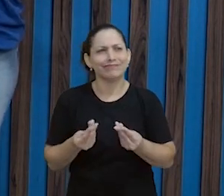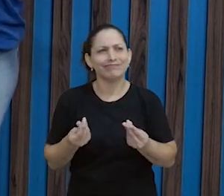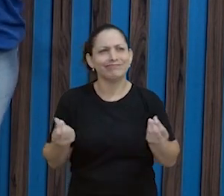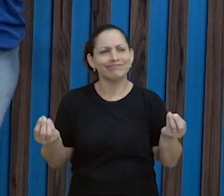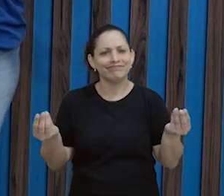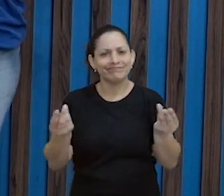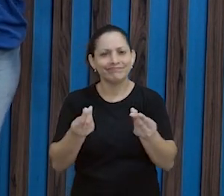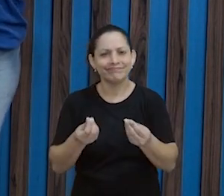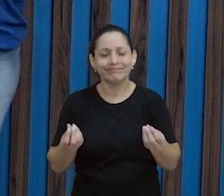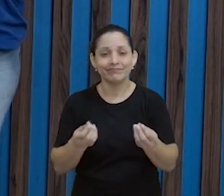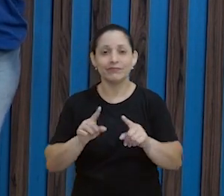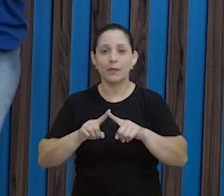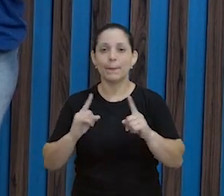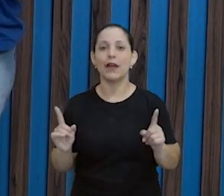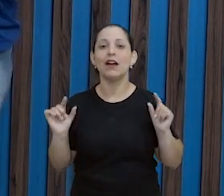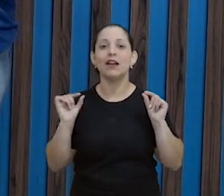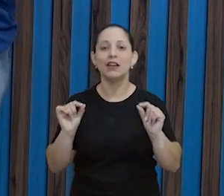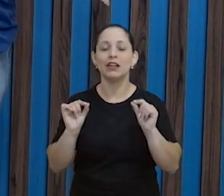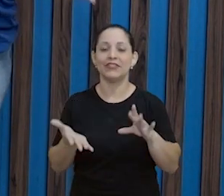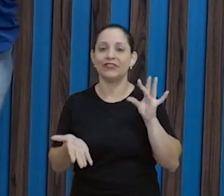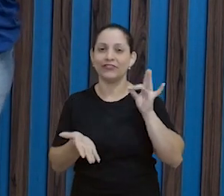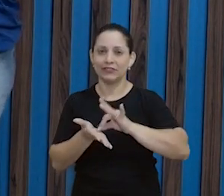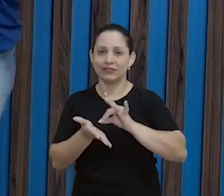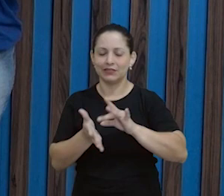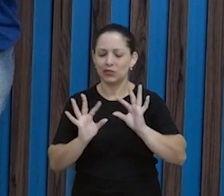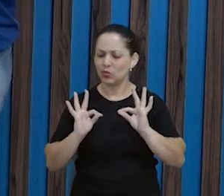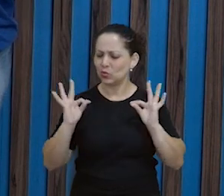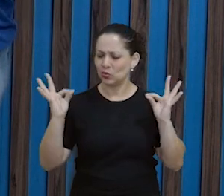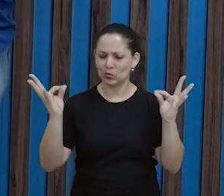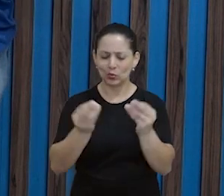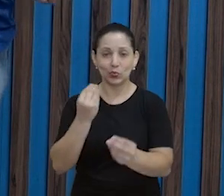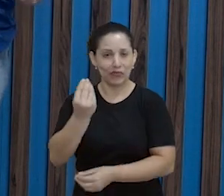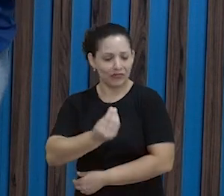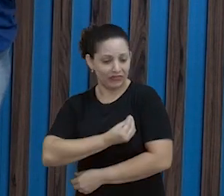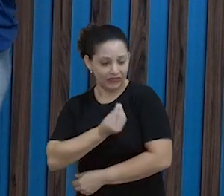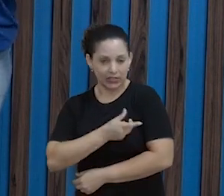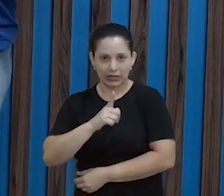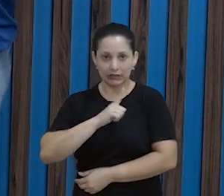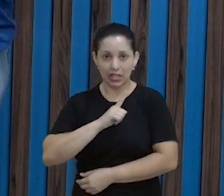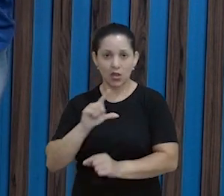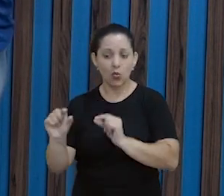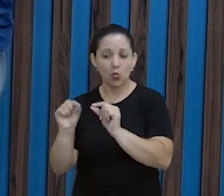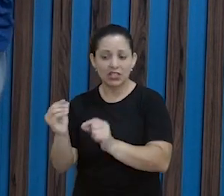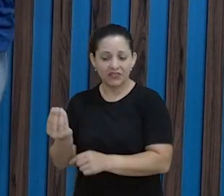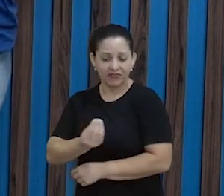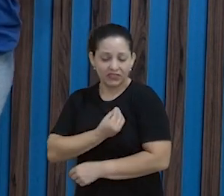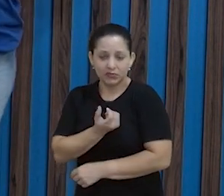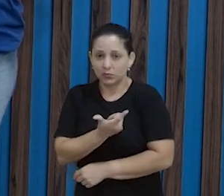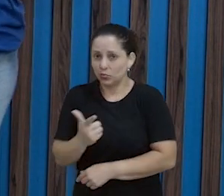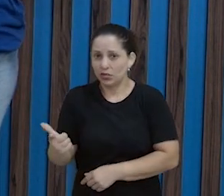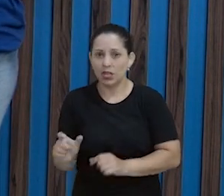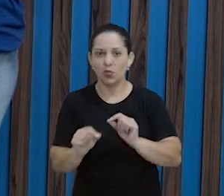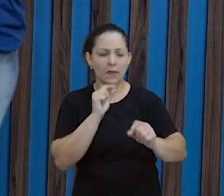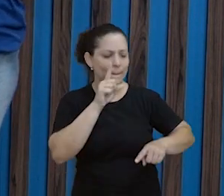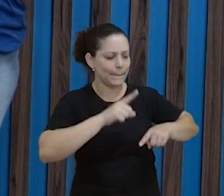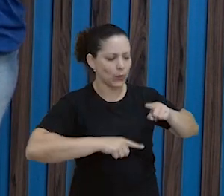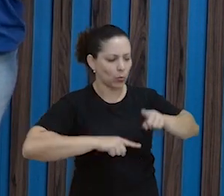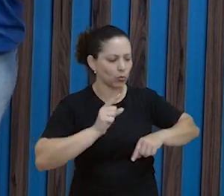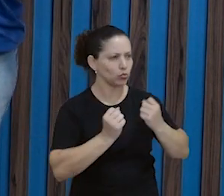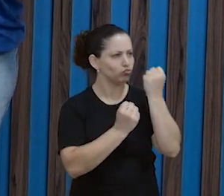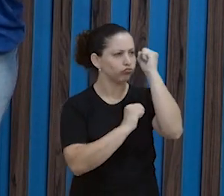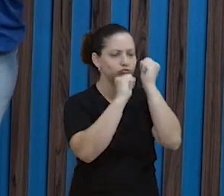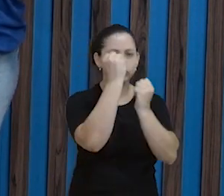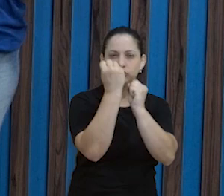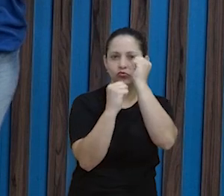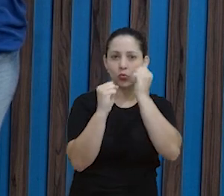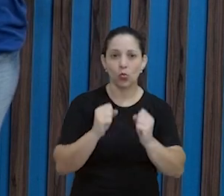na verdade, todos os seres vivos, os seres não vivos, os produtos que nós produzimos na indústria,